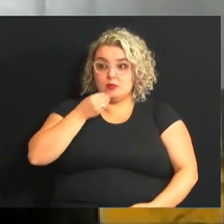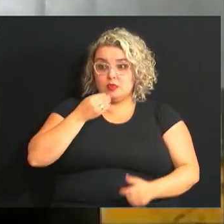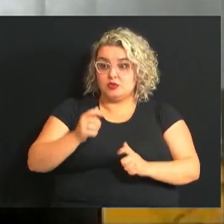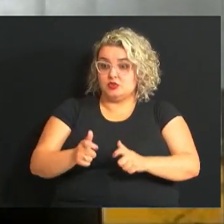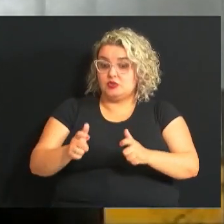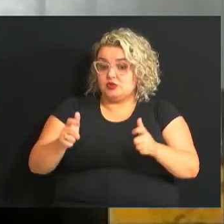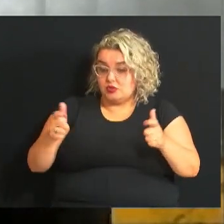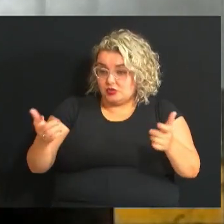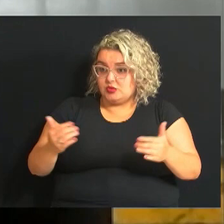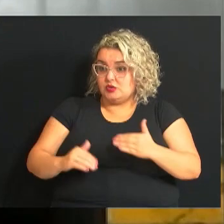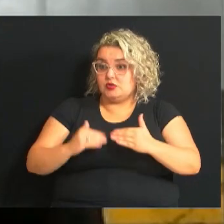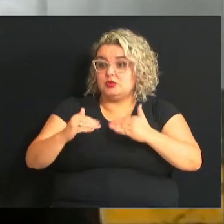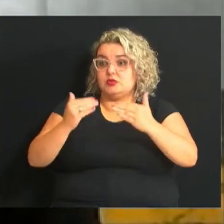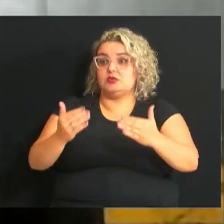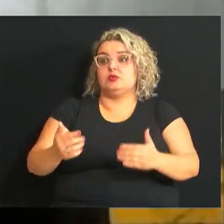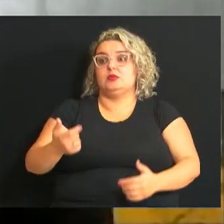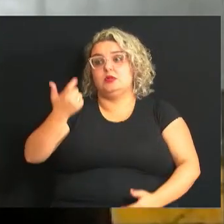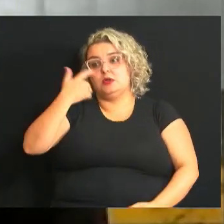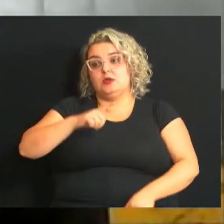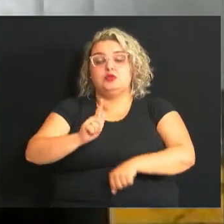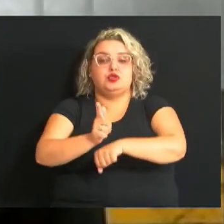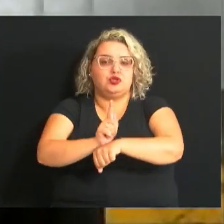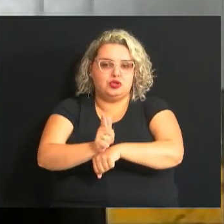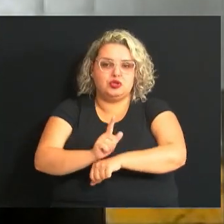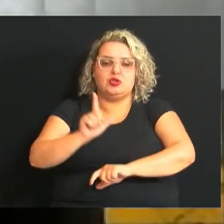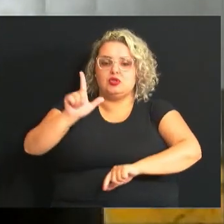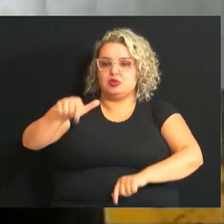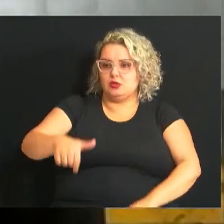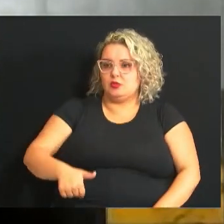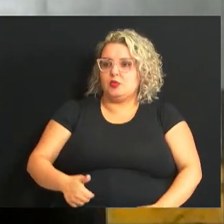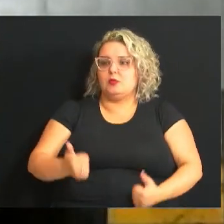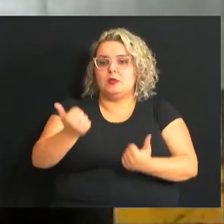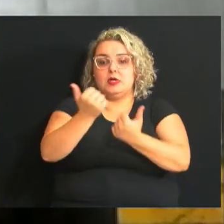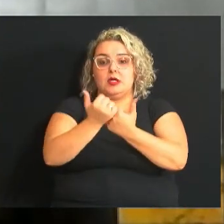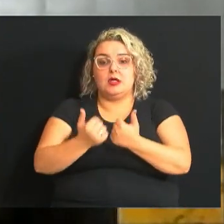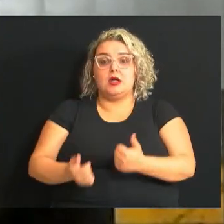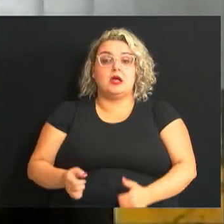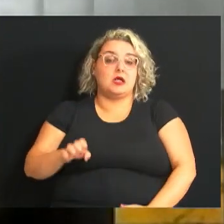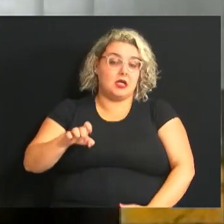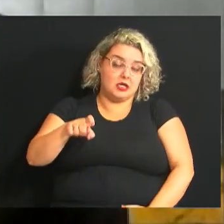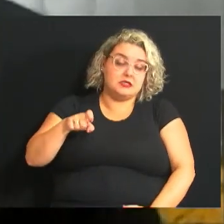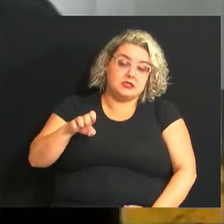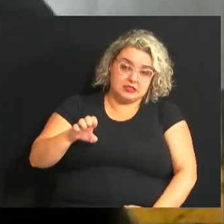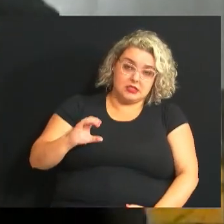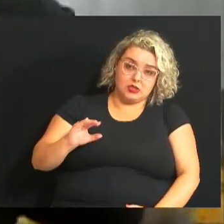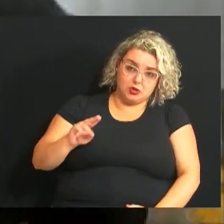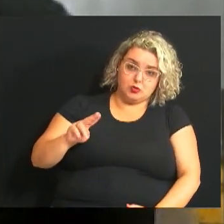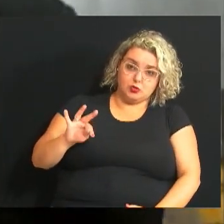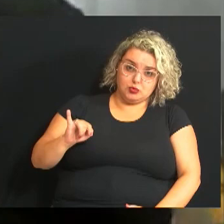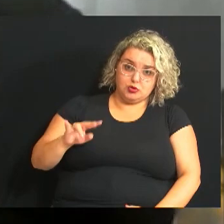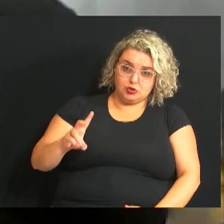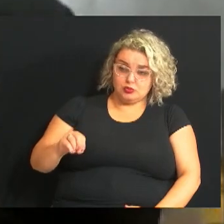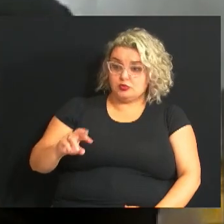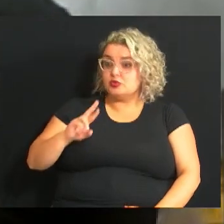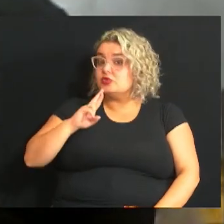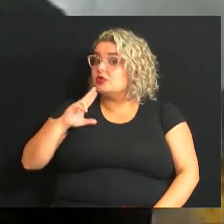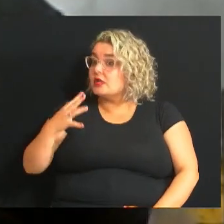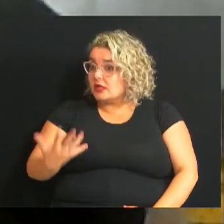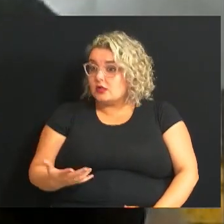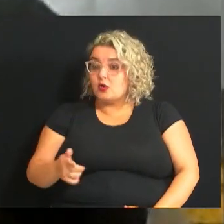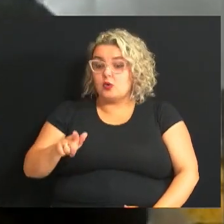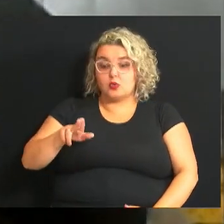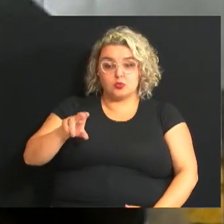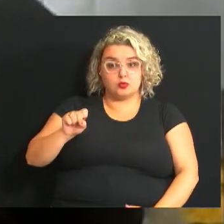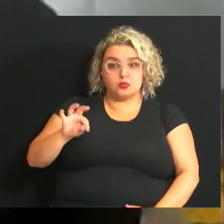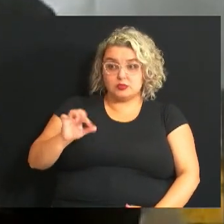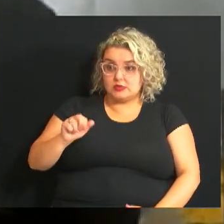de se tornar gerente, depois conquistar mais cargos executivos, através de resultados. Então, Gustavo, você tem que bater meta